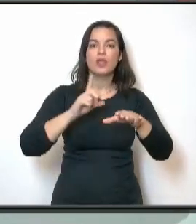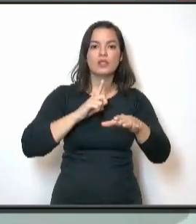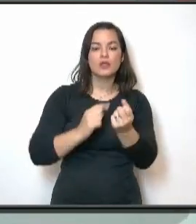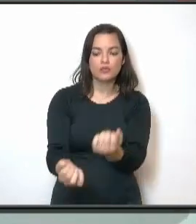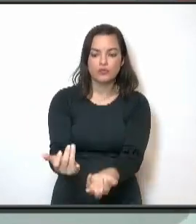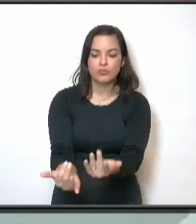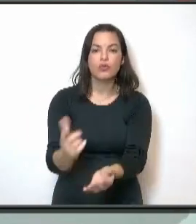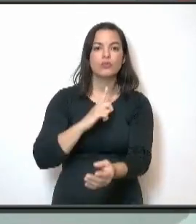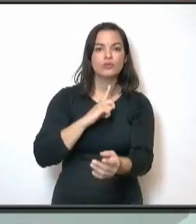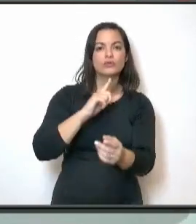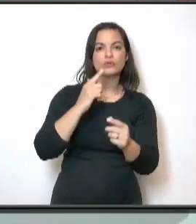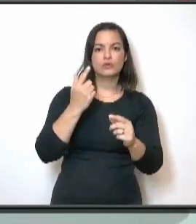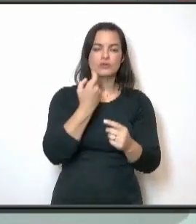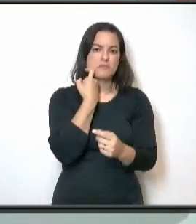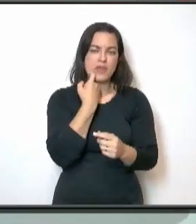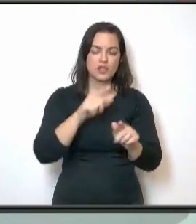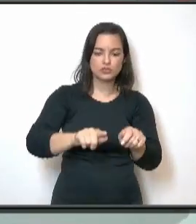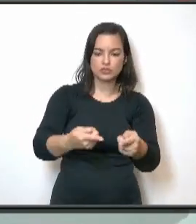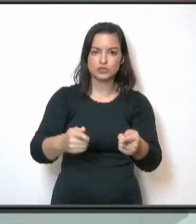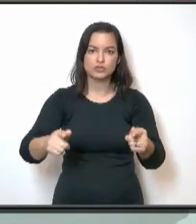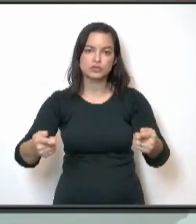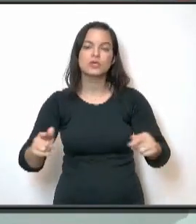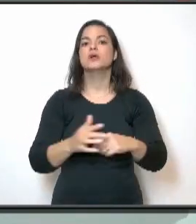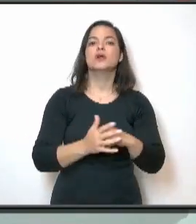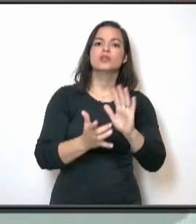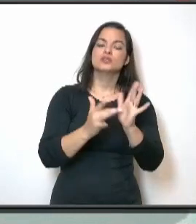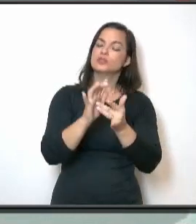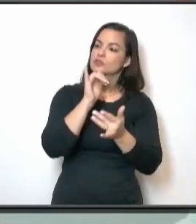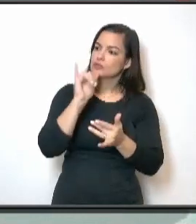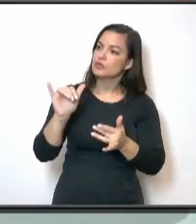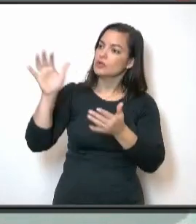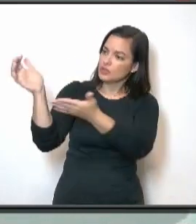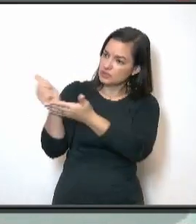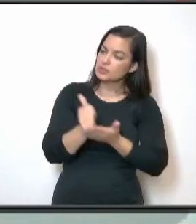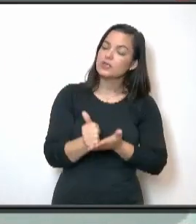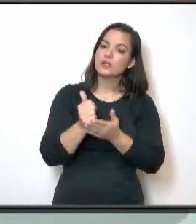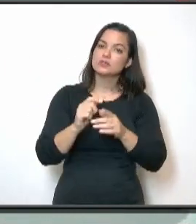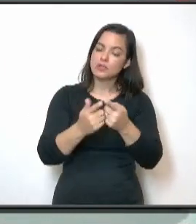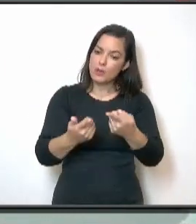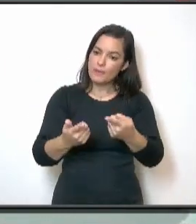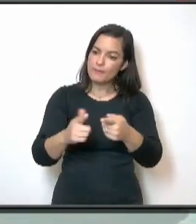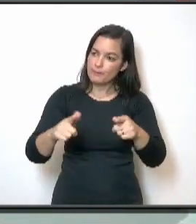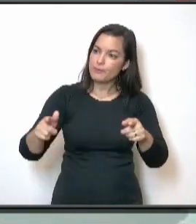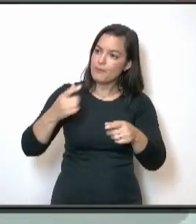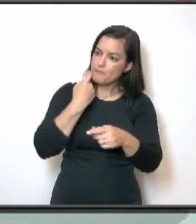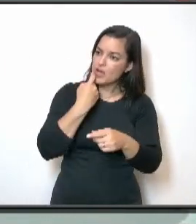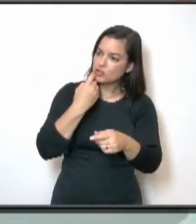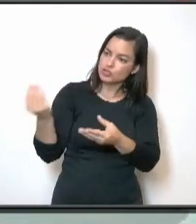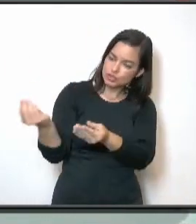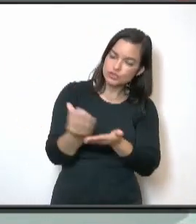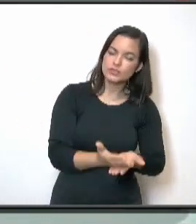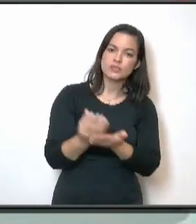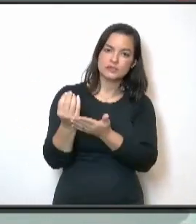pão. Disse-lhe Jesus: trazei alguns dos peixes que acabastes de apanhar. Simão Pedro entrou no barco e arrastou a